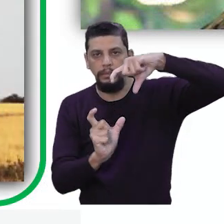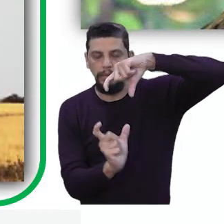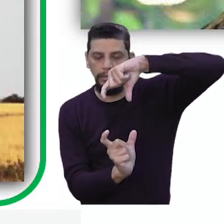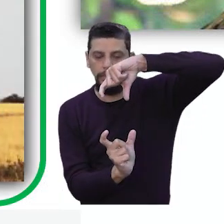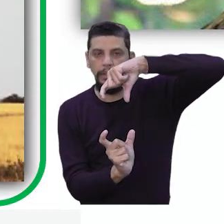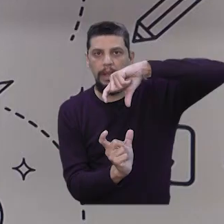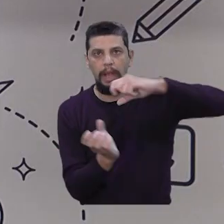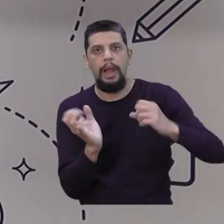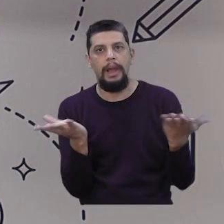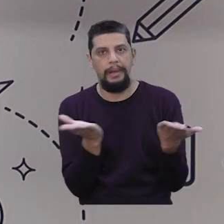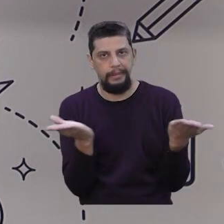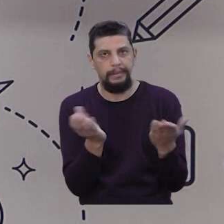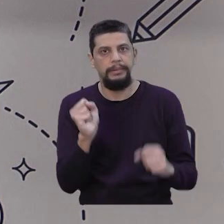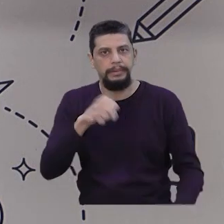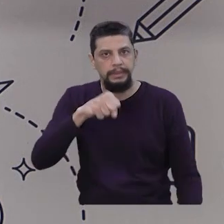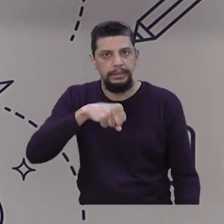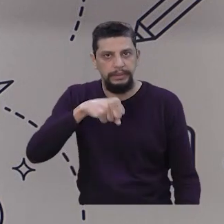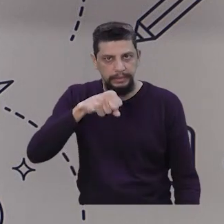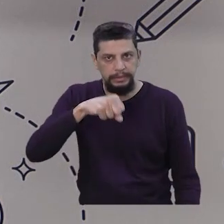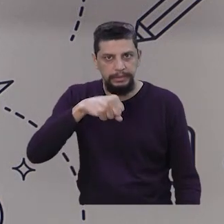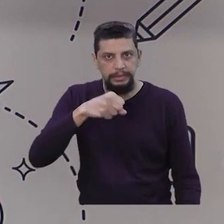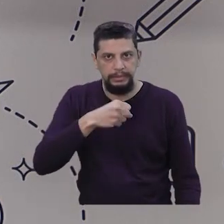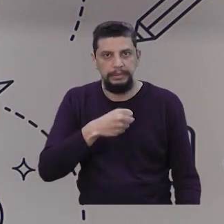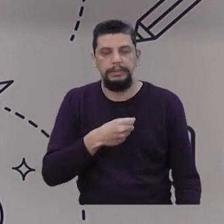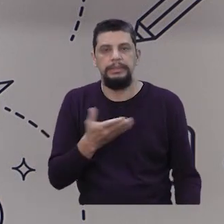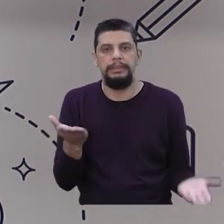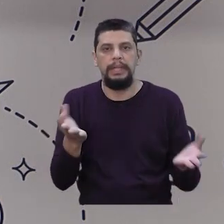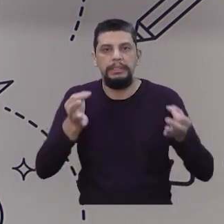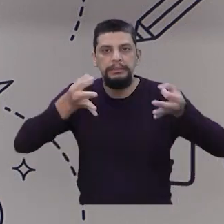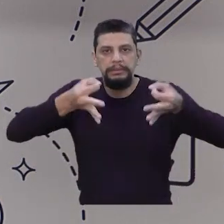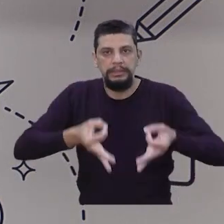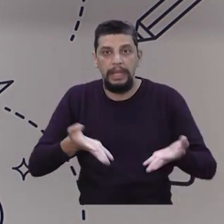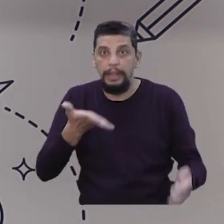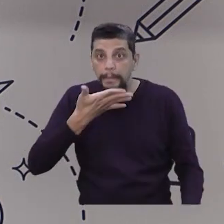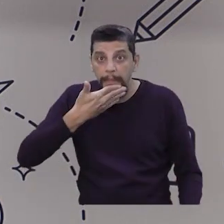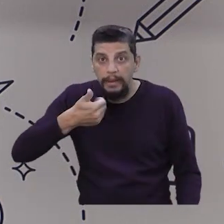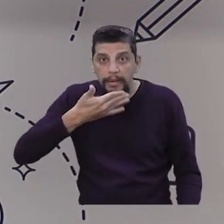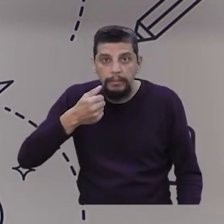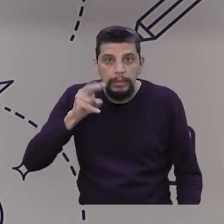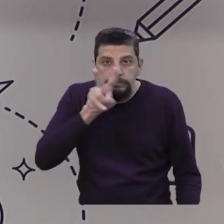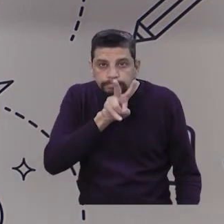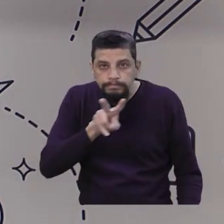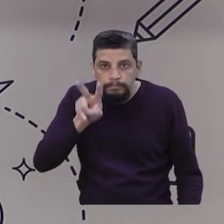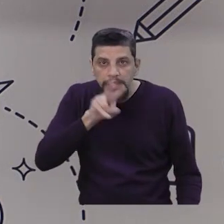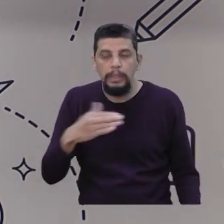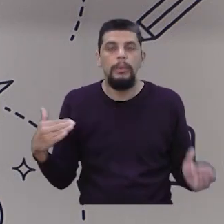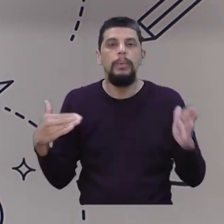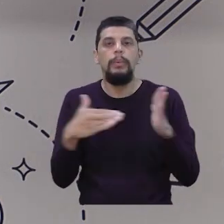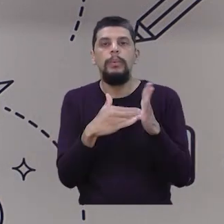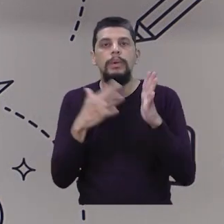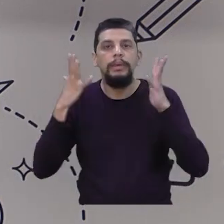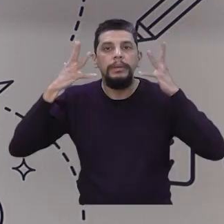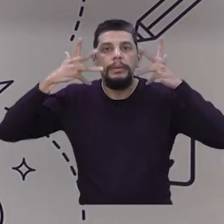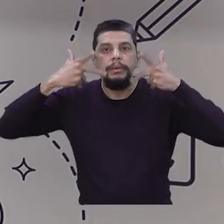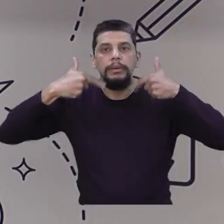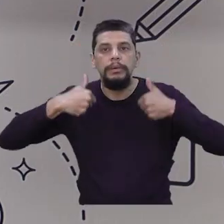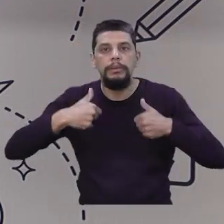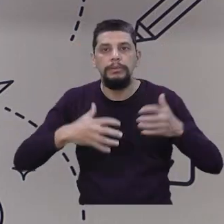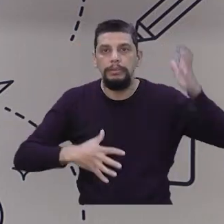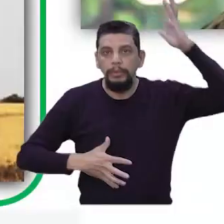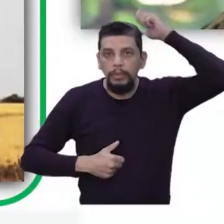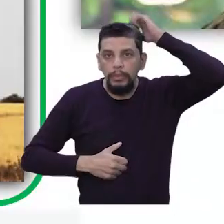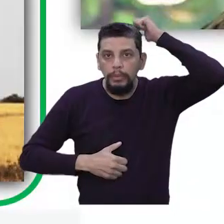girafa. Agora sim, não está mais de ponta cabeça, assim fica melhor, né? E o último animal?